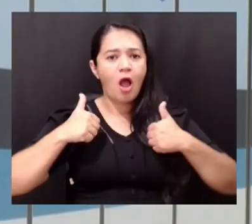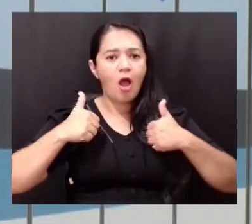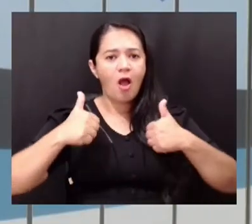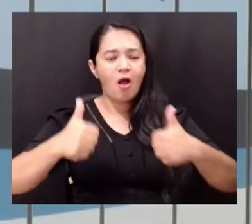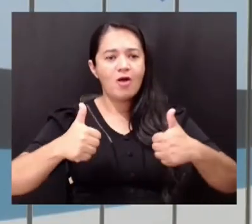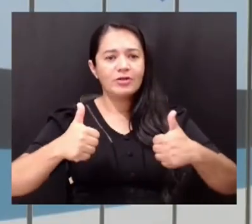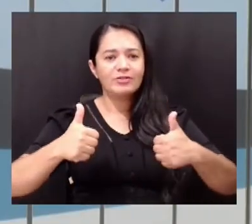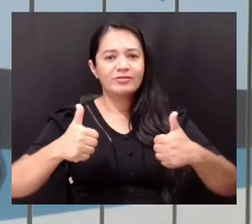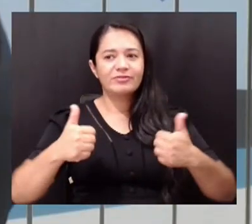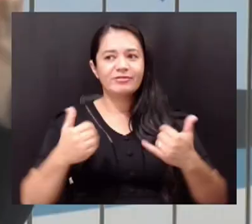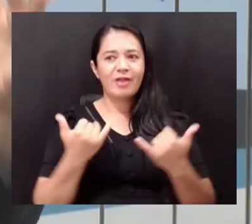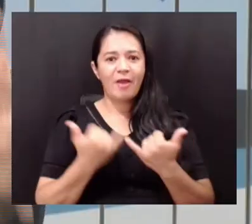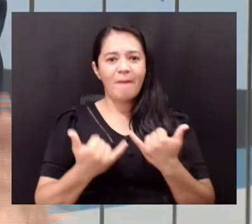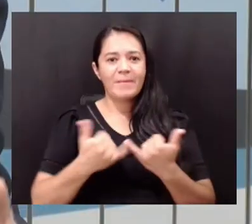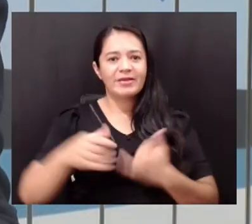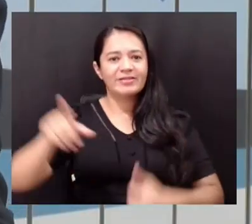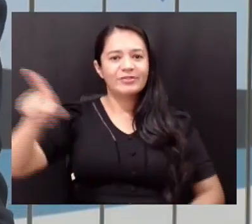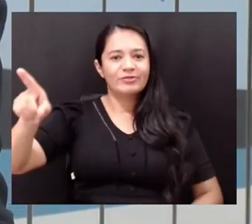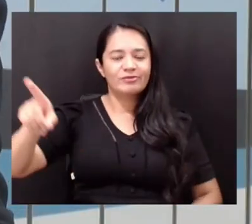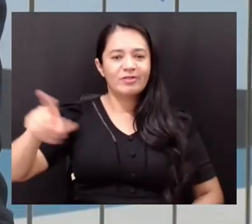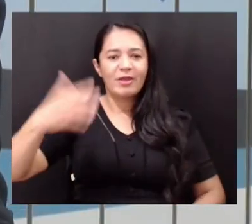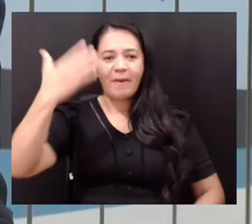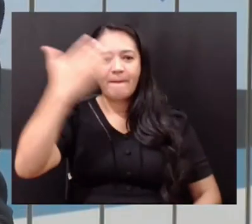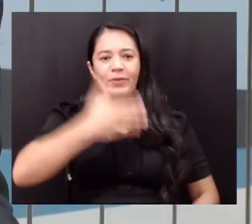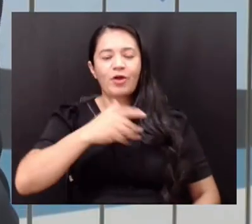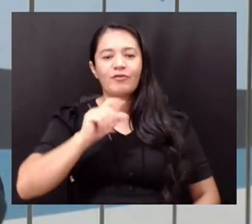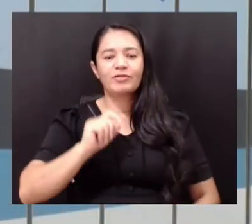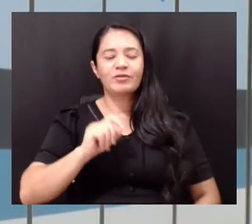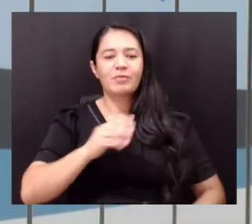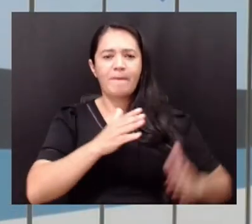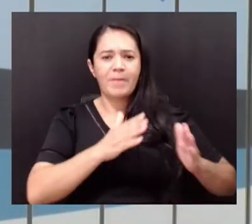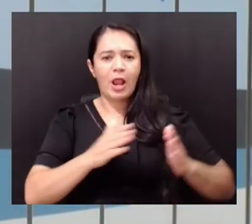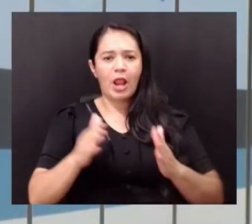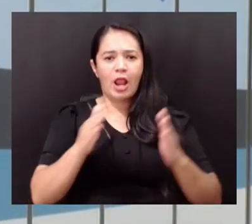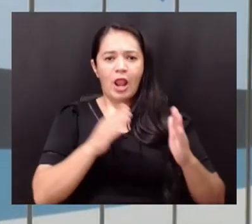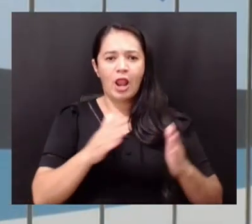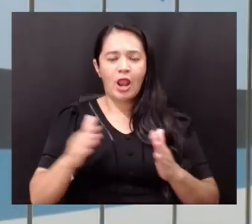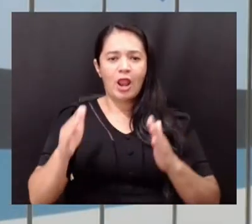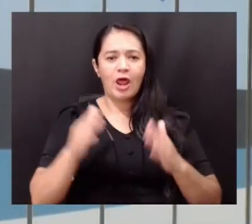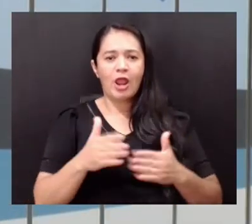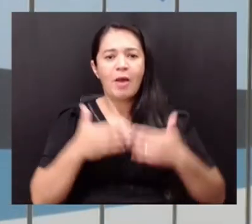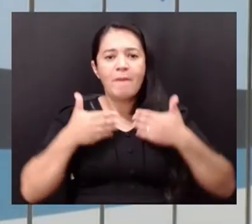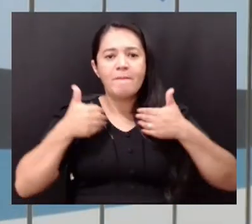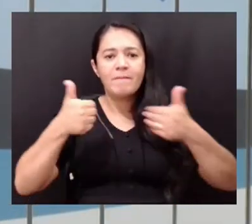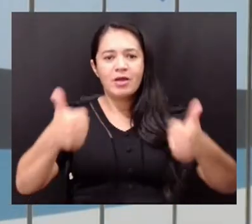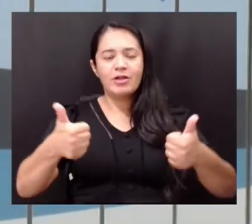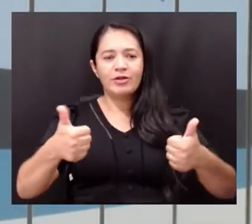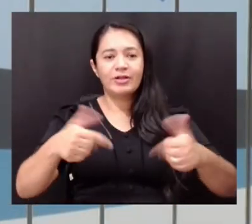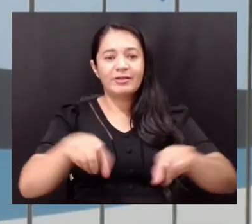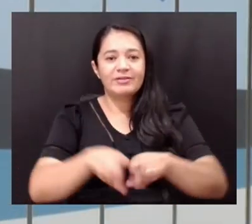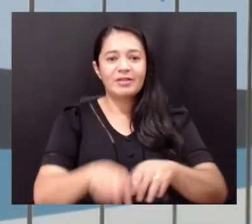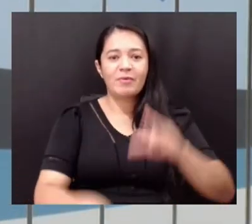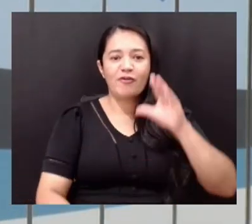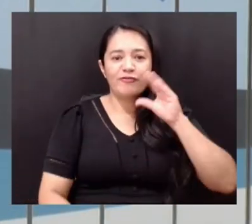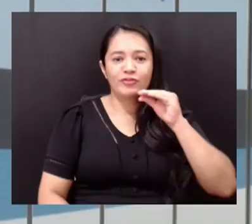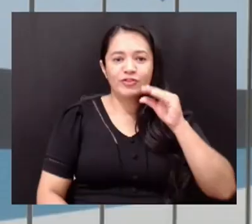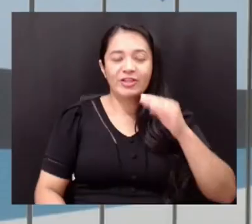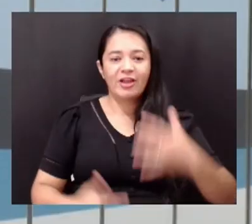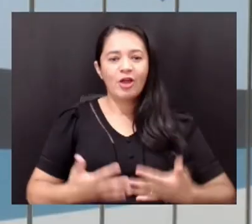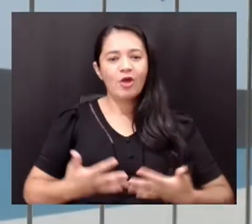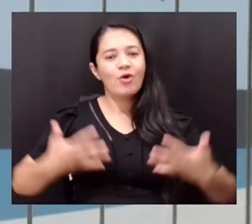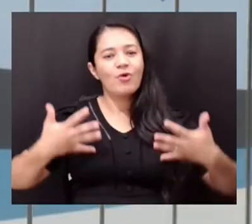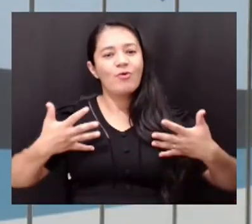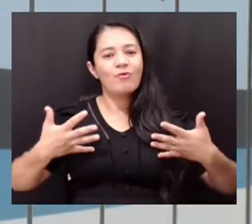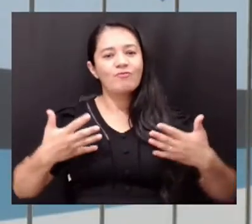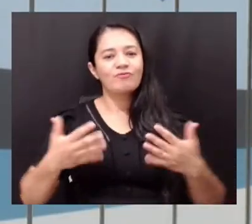também mostram aumento de produtividade e mostram o trabalhador mais satisfeito.